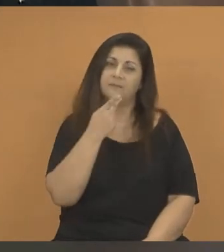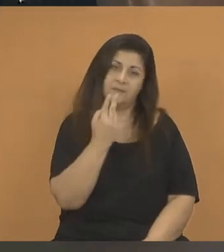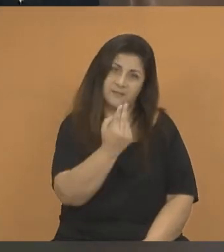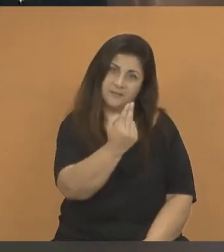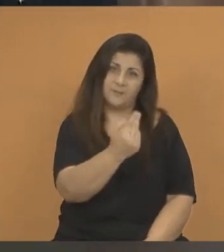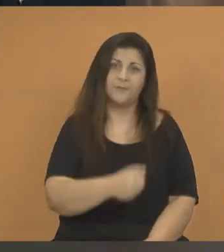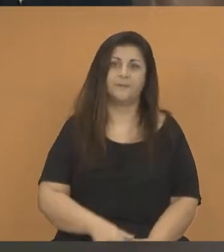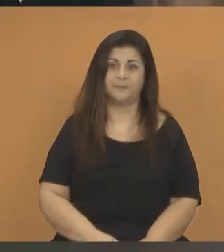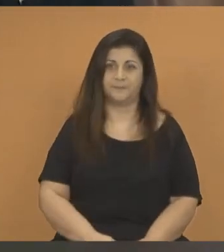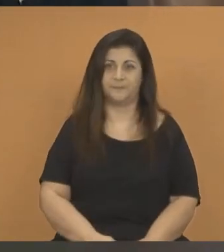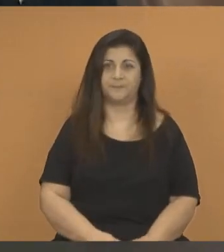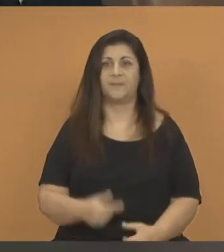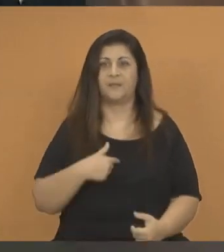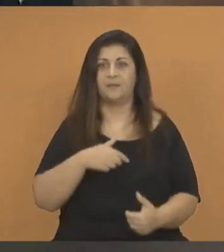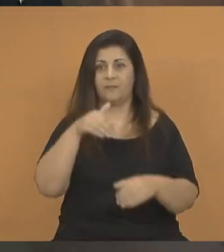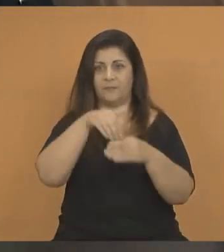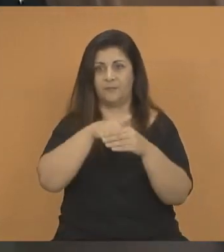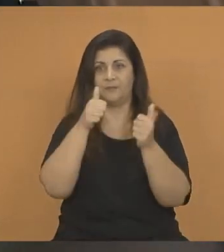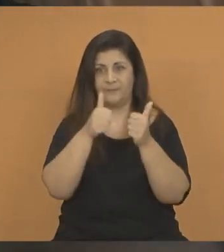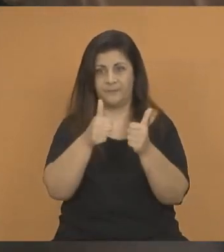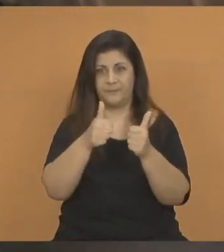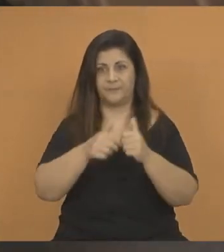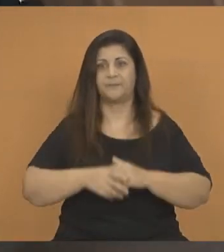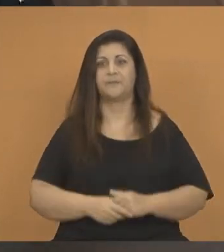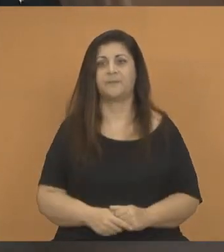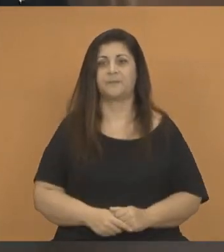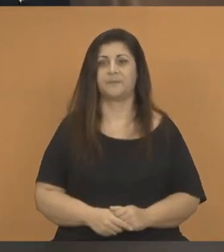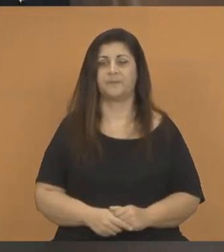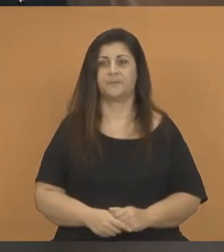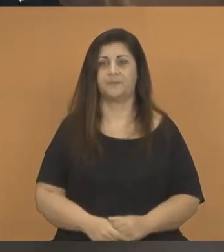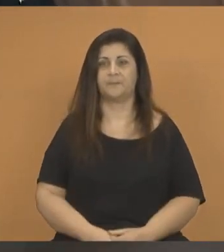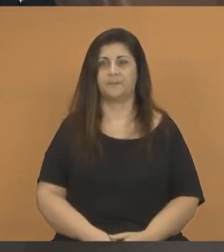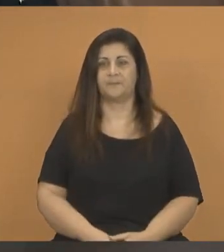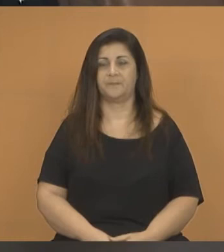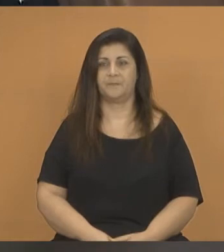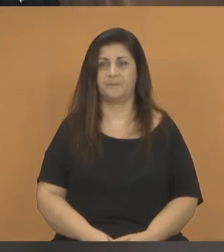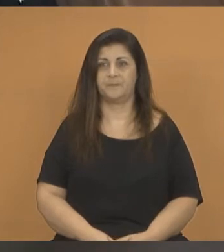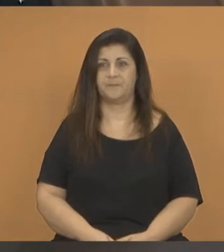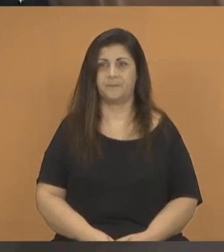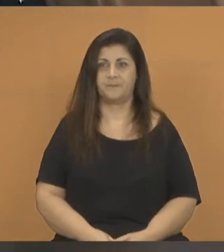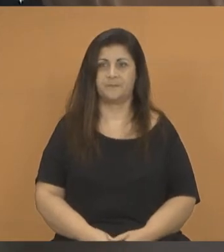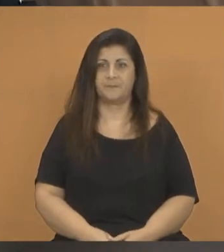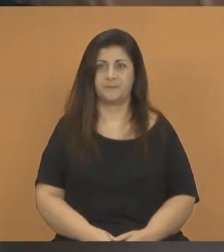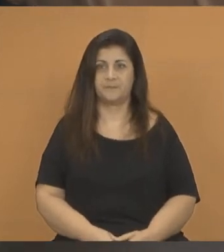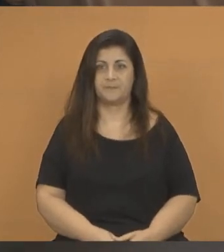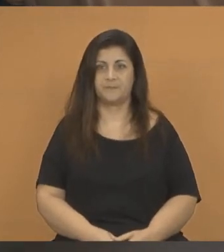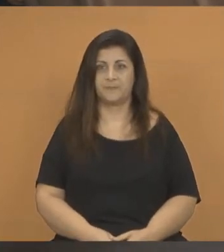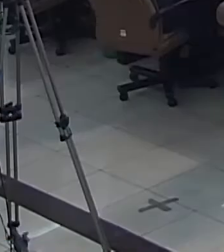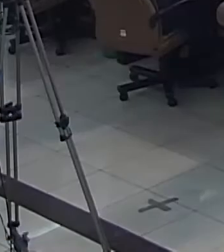também estou manifestando. Mas sou favorável ao projeto do meu amigo Paulinho.